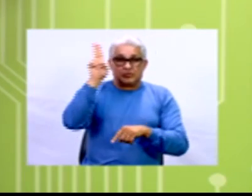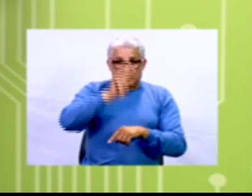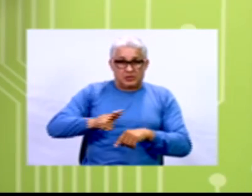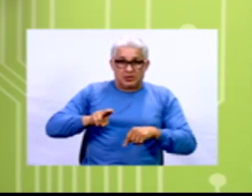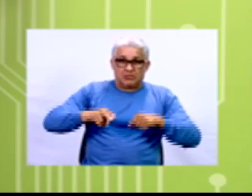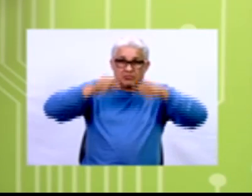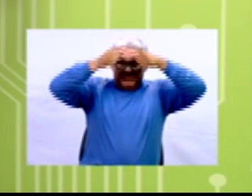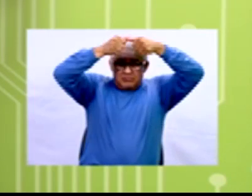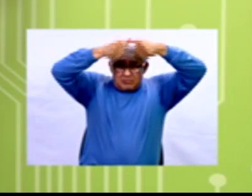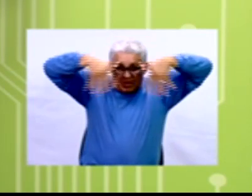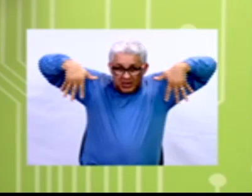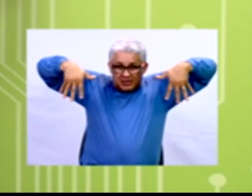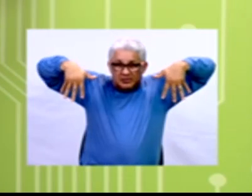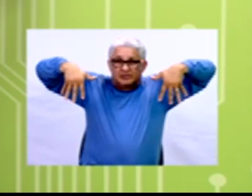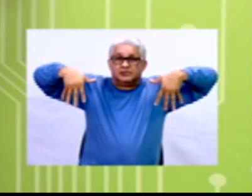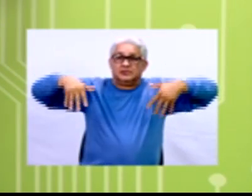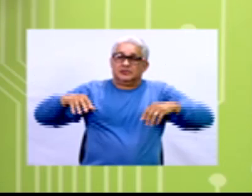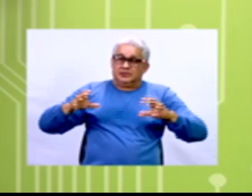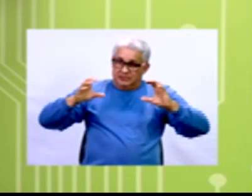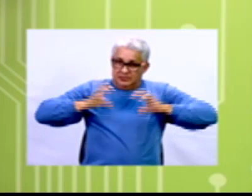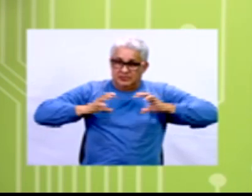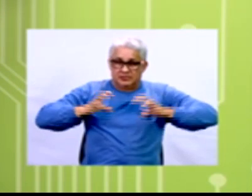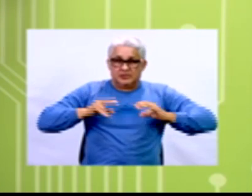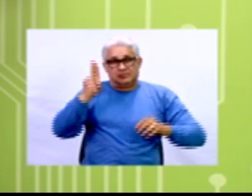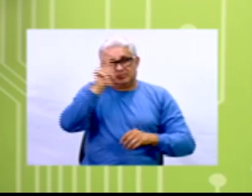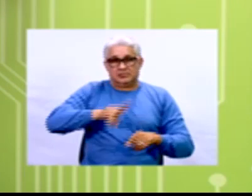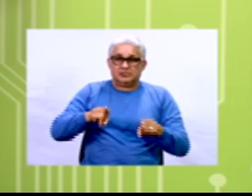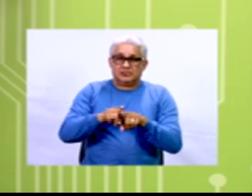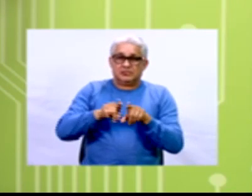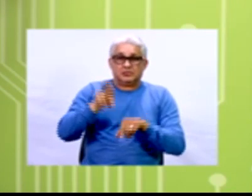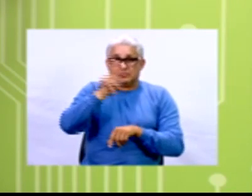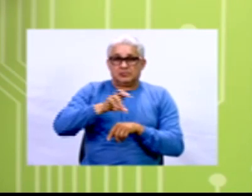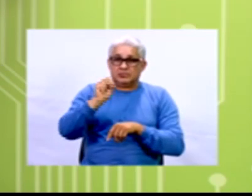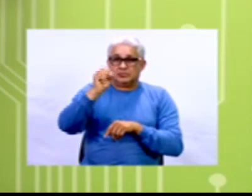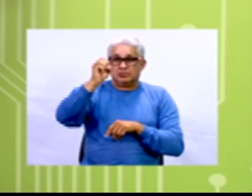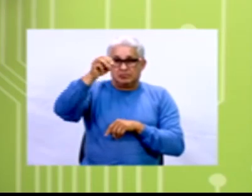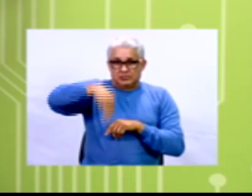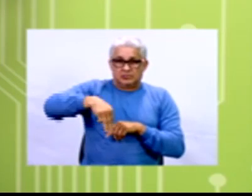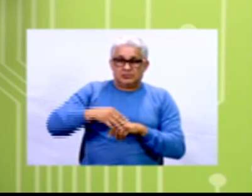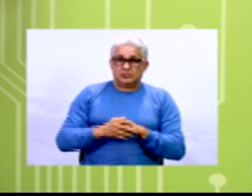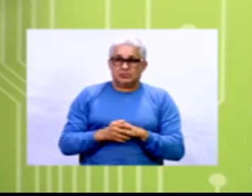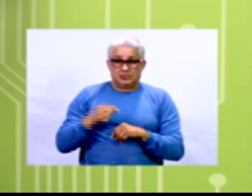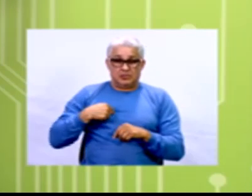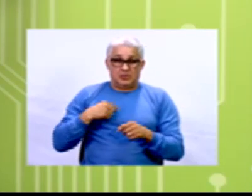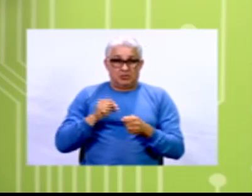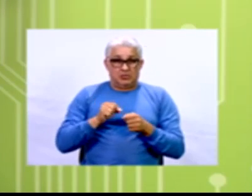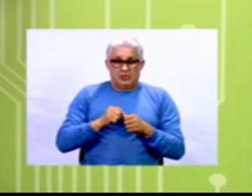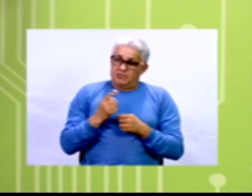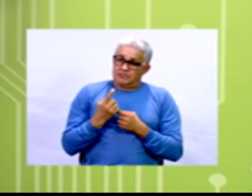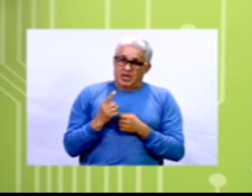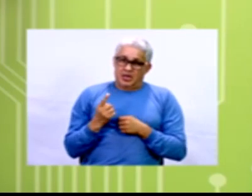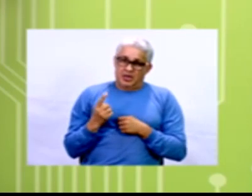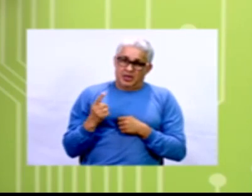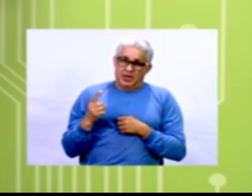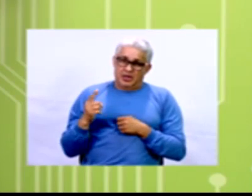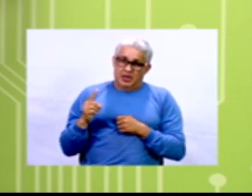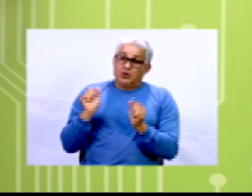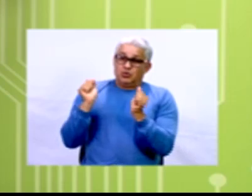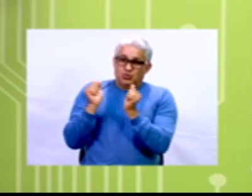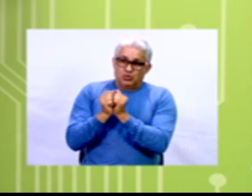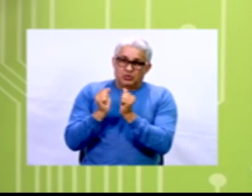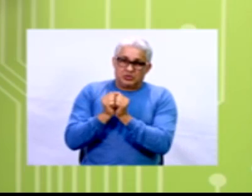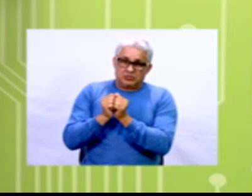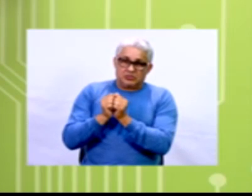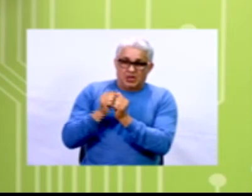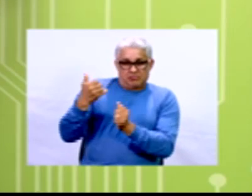mapa, o mapa da sua cidade, né? E ele também utiliza som, porque enquanto você está fazendo o trajeto, ele está te acompanhando e